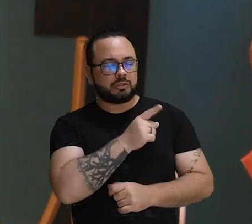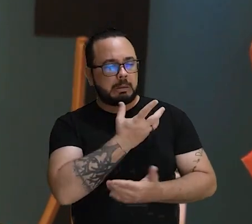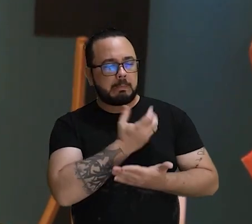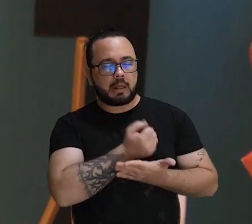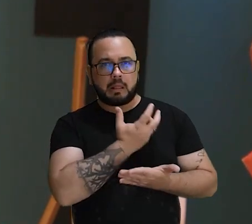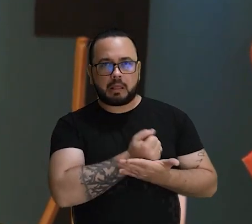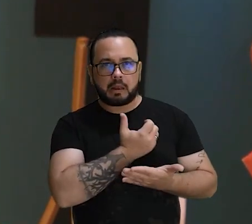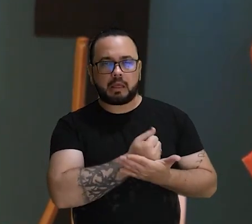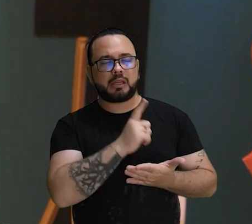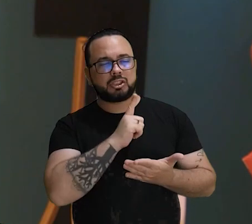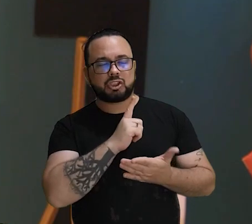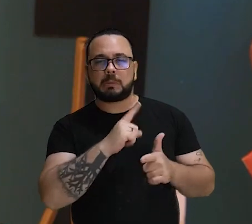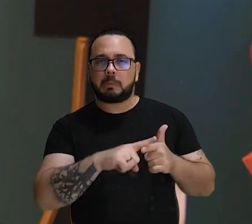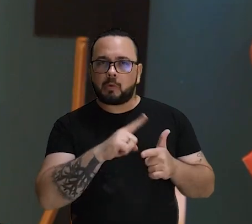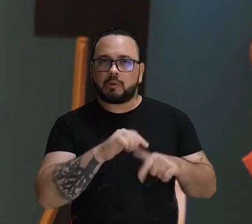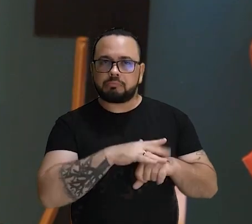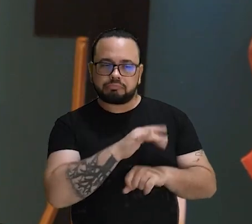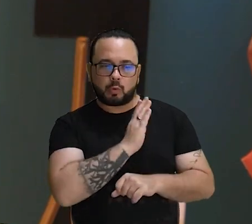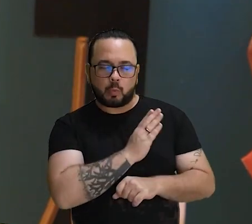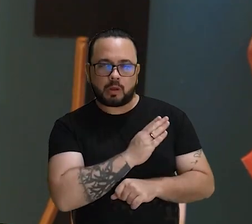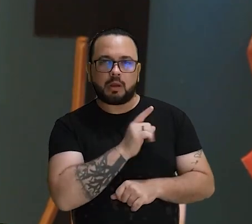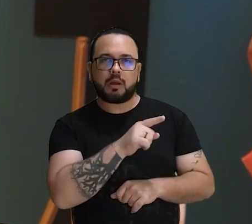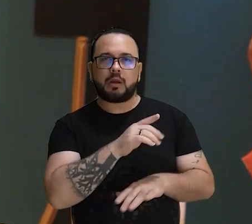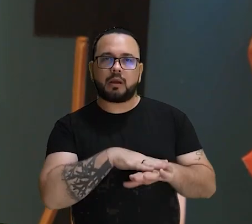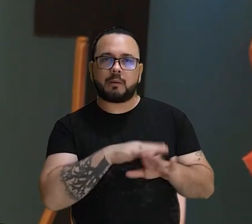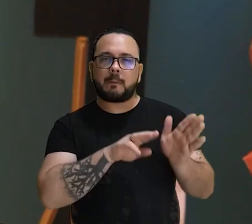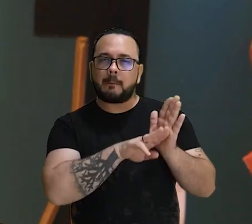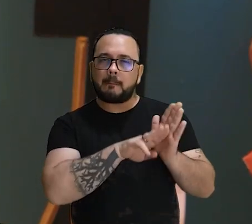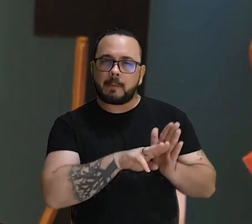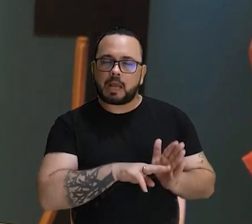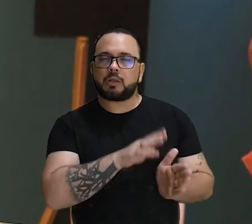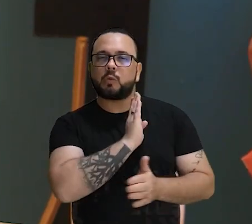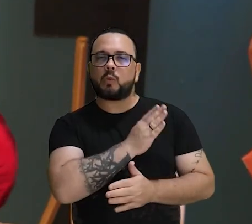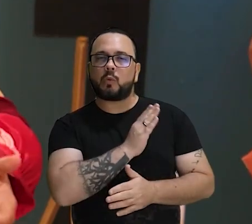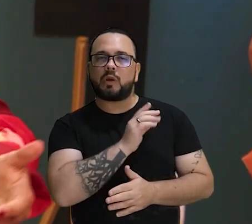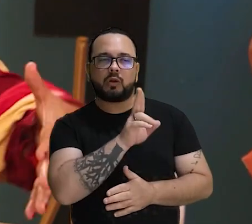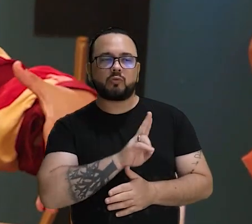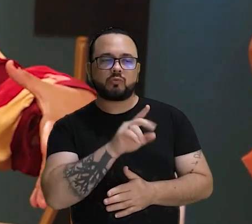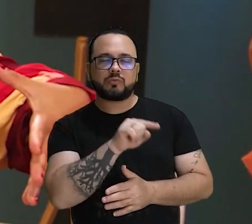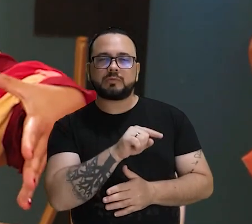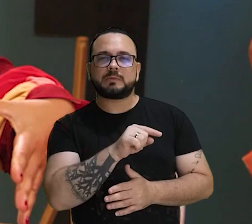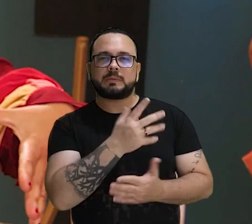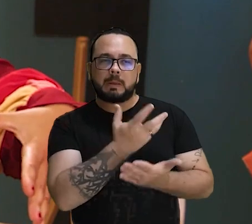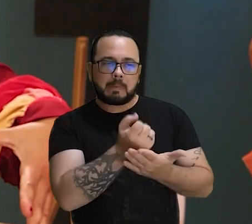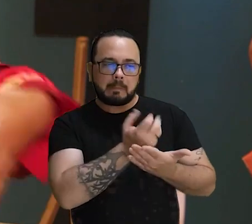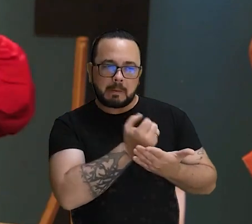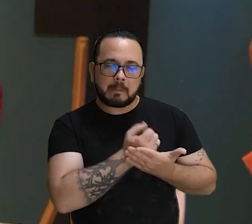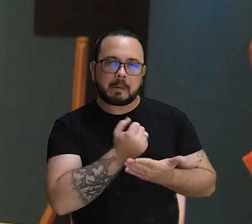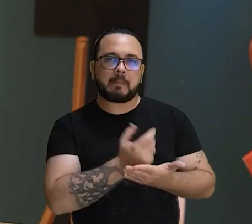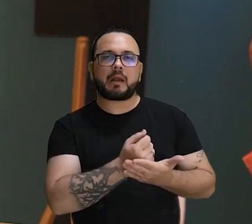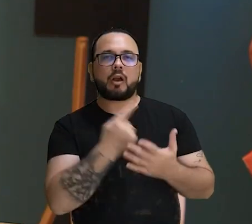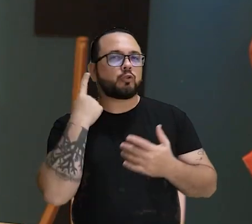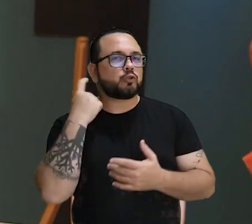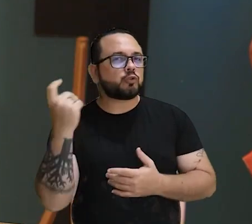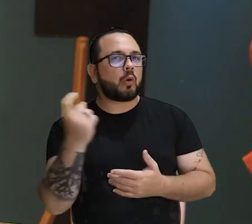dos pacientes, que tinham, sei lá, arritmia e tal. Aí ele compôs o método cardiofônico, que é todo em cima do vinil registrado